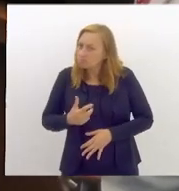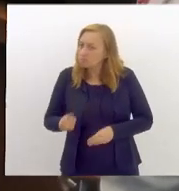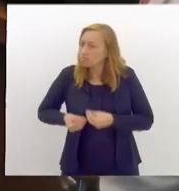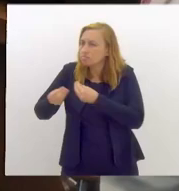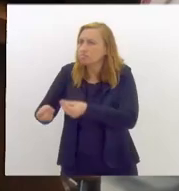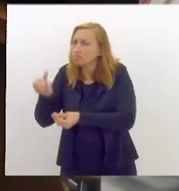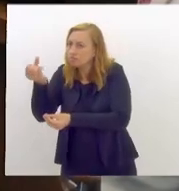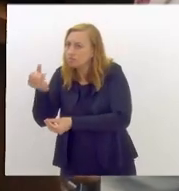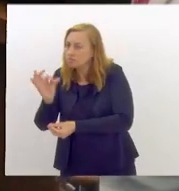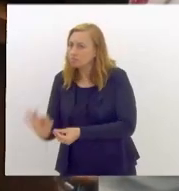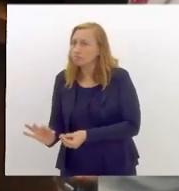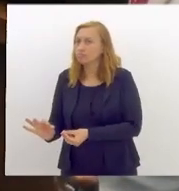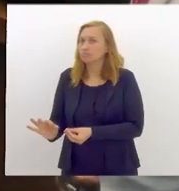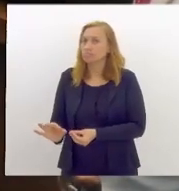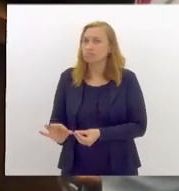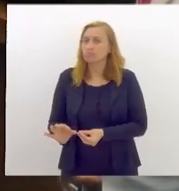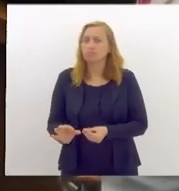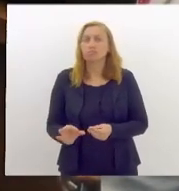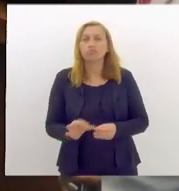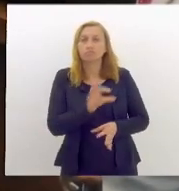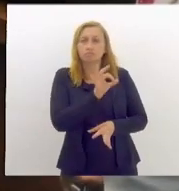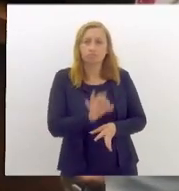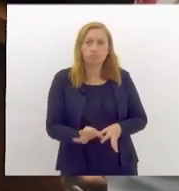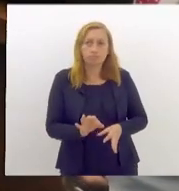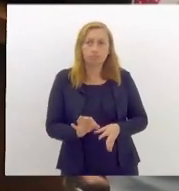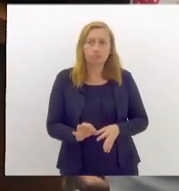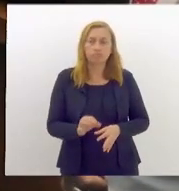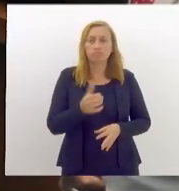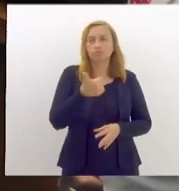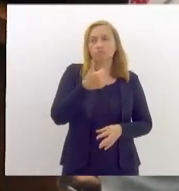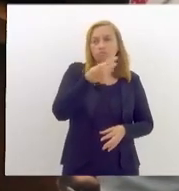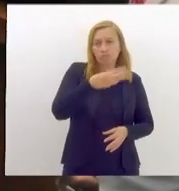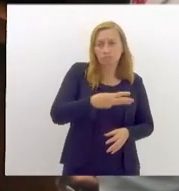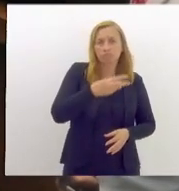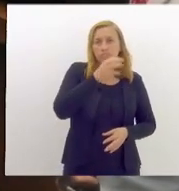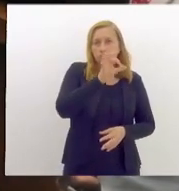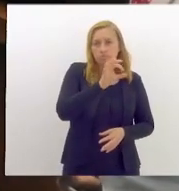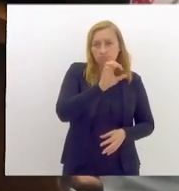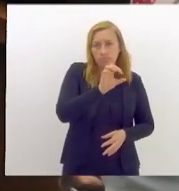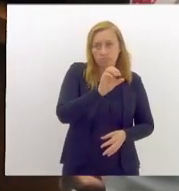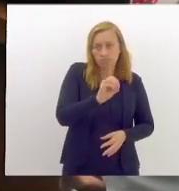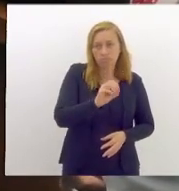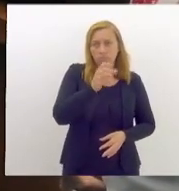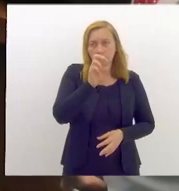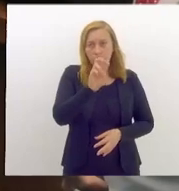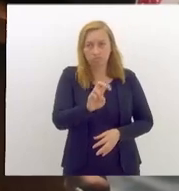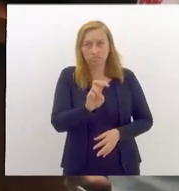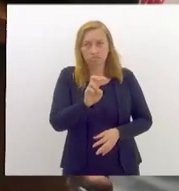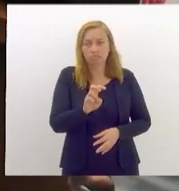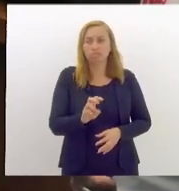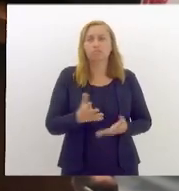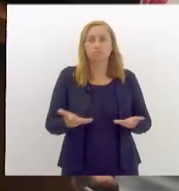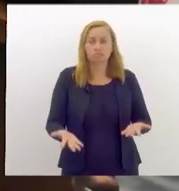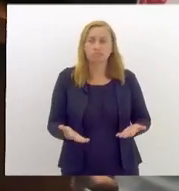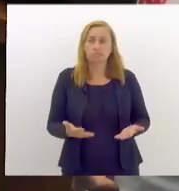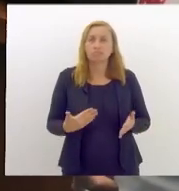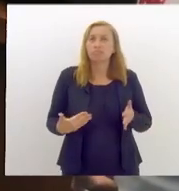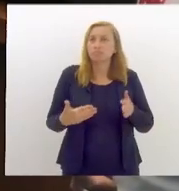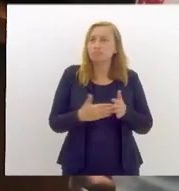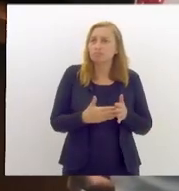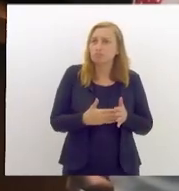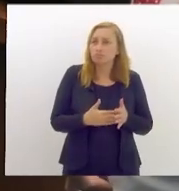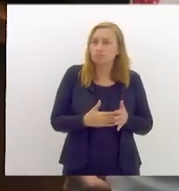eu percentual de 1305 já foi dado no ano em fevereiro desse ano chegamos até